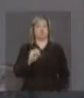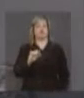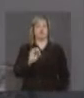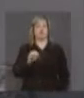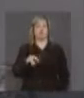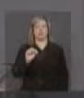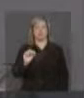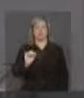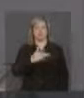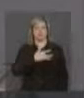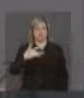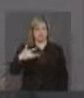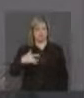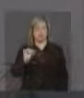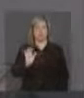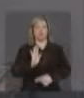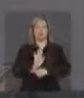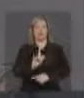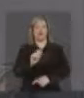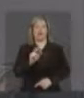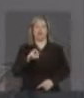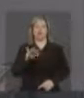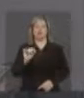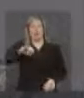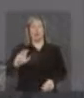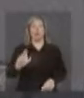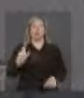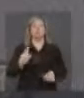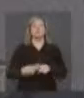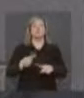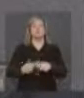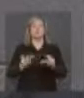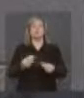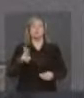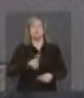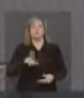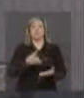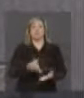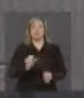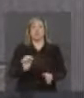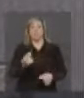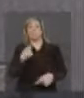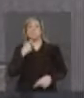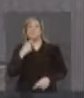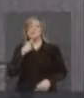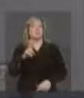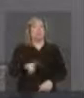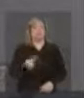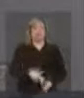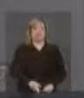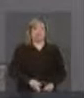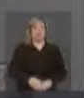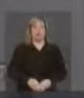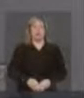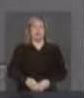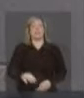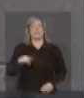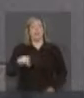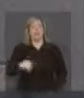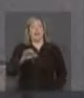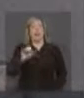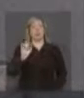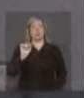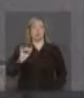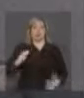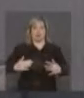atendimento universal para todo mundo. Então, no caso do câncer de mama, nós sabemos que o